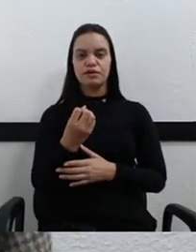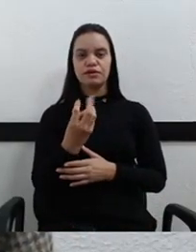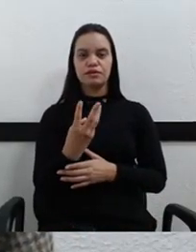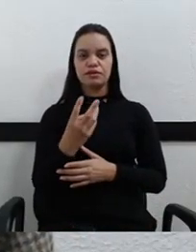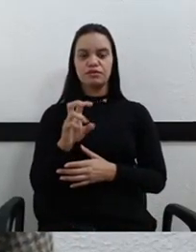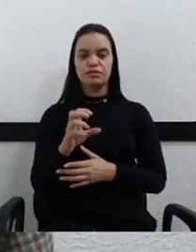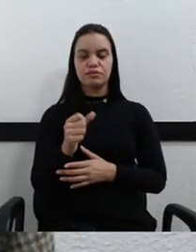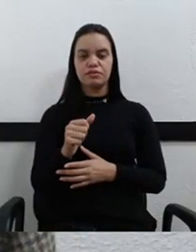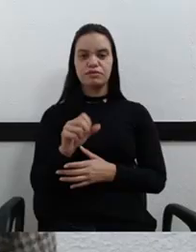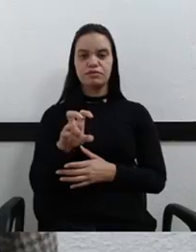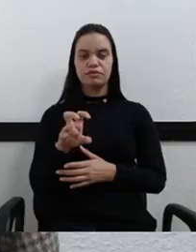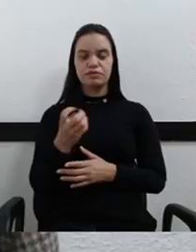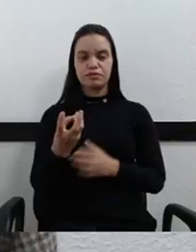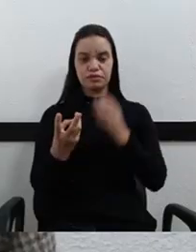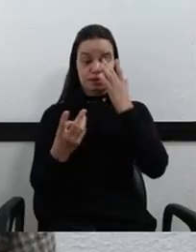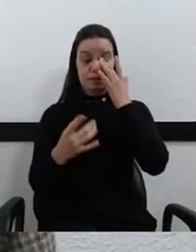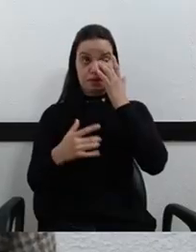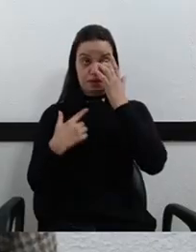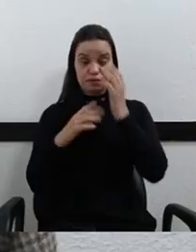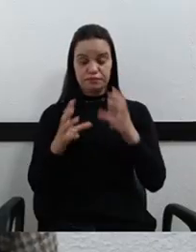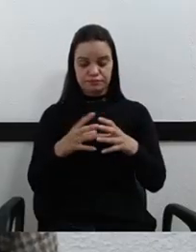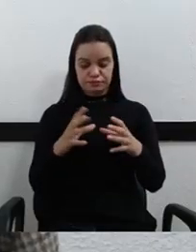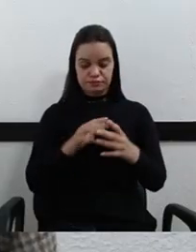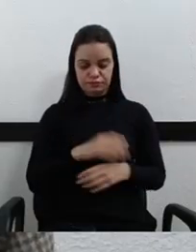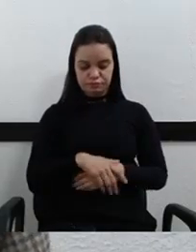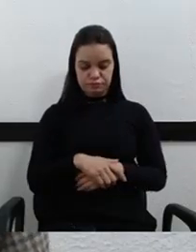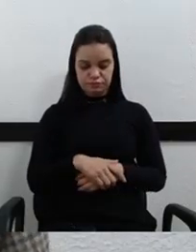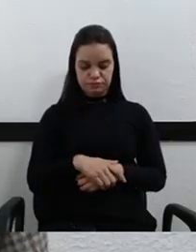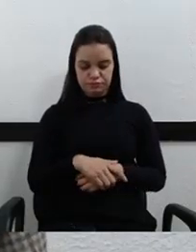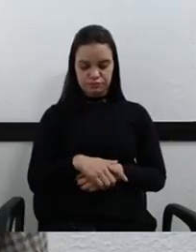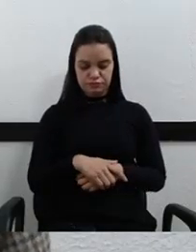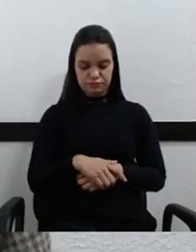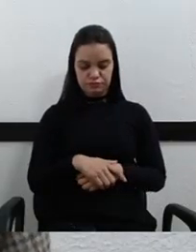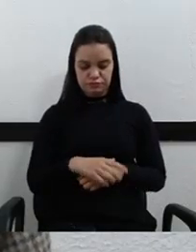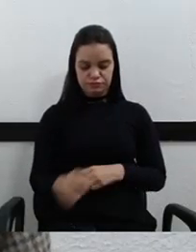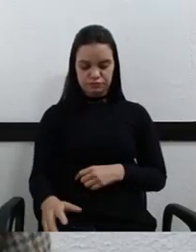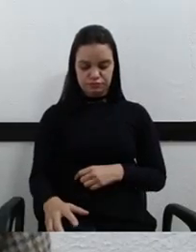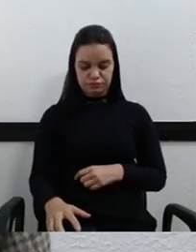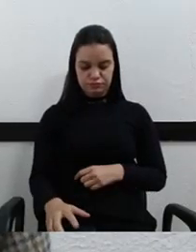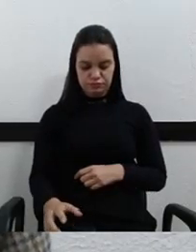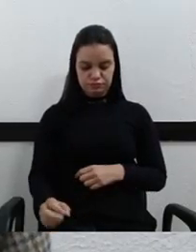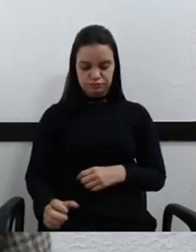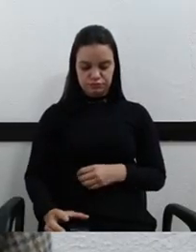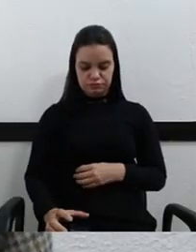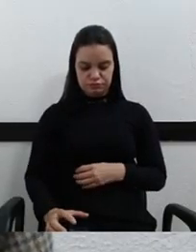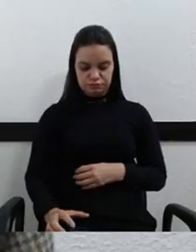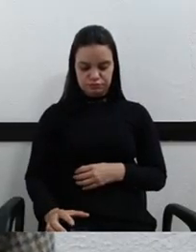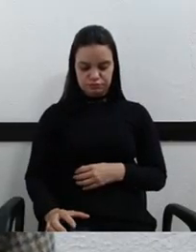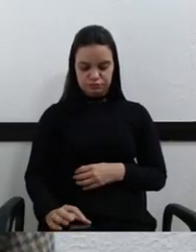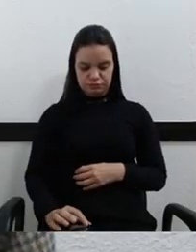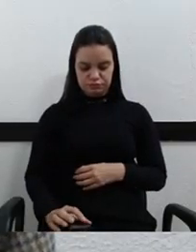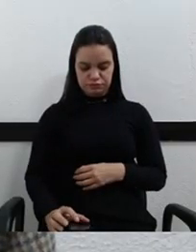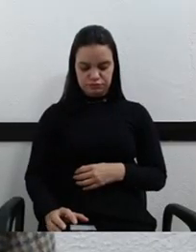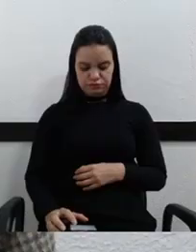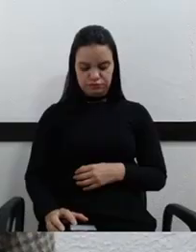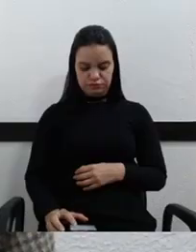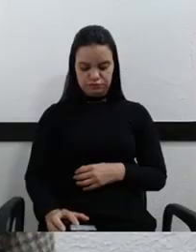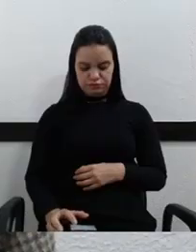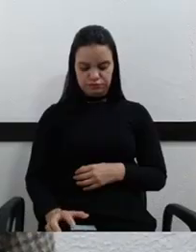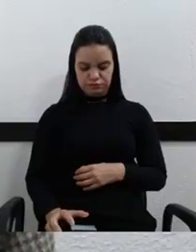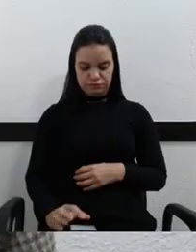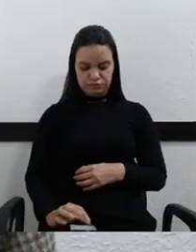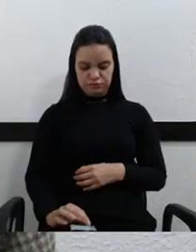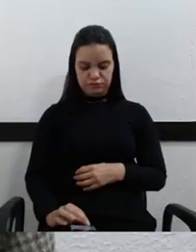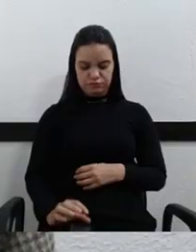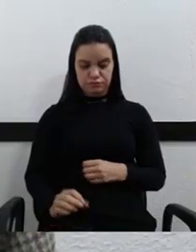2024-00345573. O interessado é a coordenação do Núcleo Especializado de Segunda Instância e Tribunais Superiores. O assunto é a proposta de abertura de inscrições para integrantes do Núcleo de Segunda Instância.